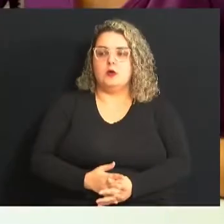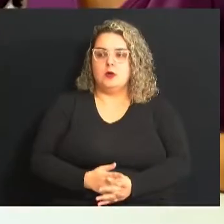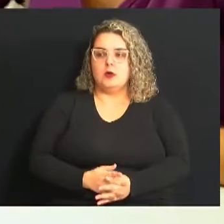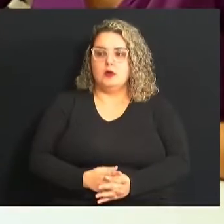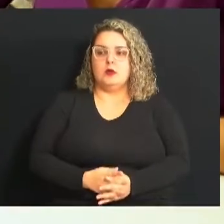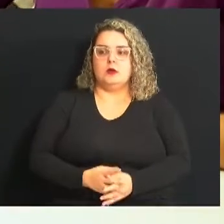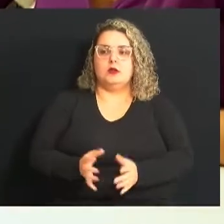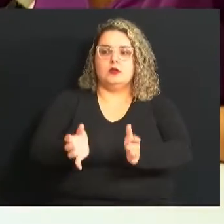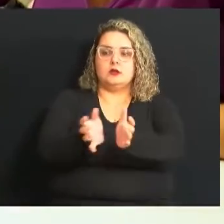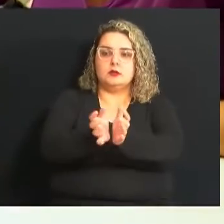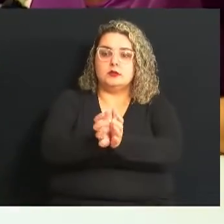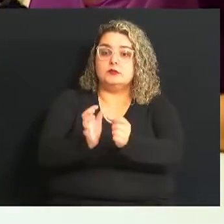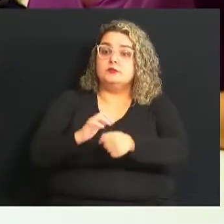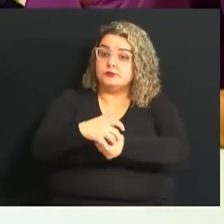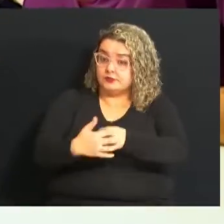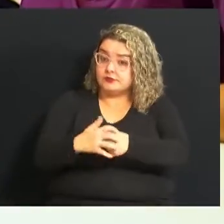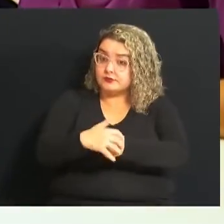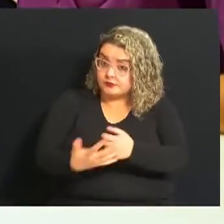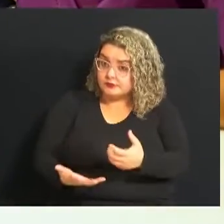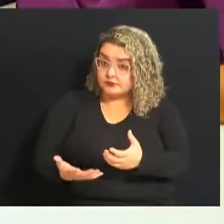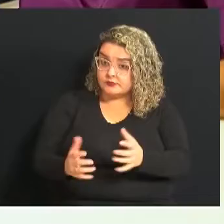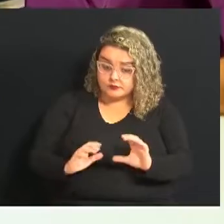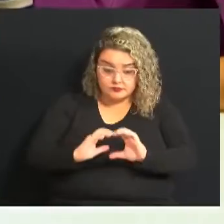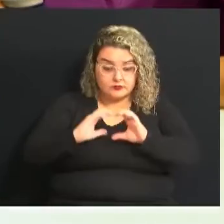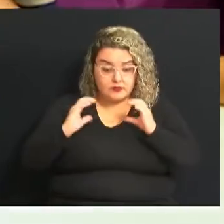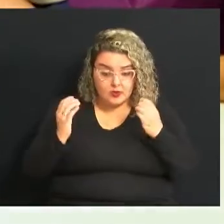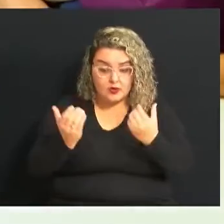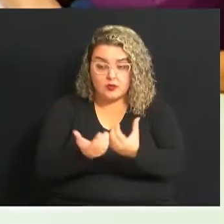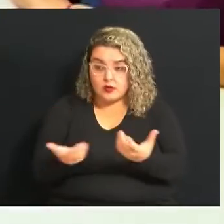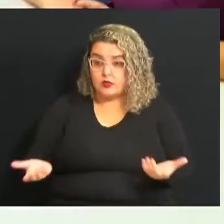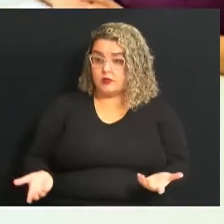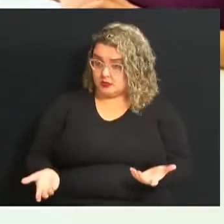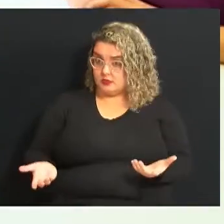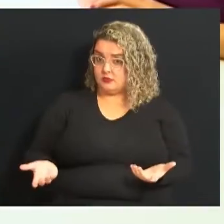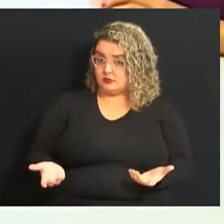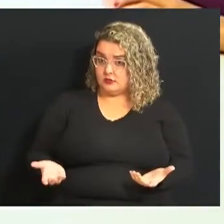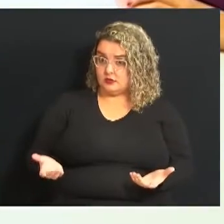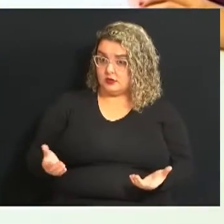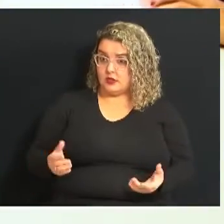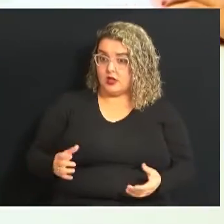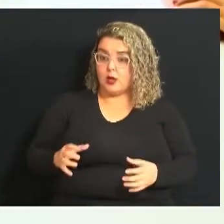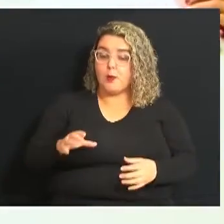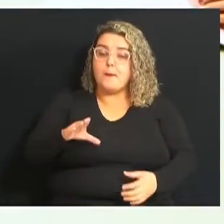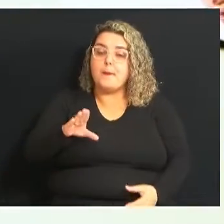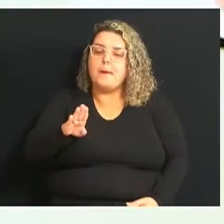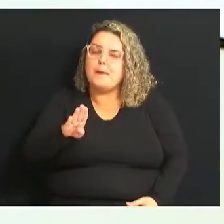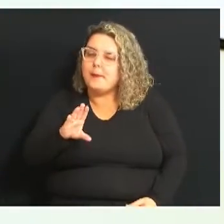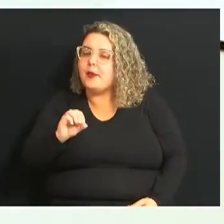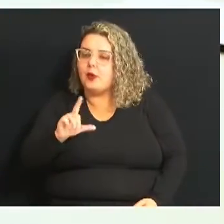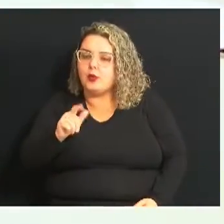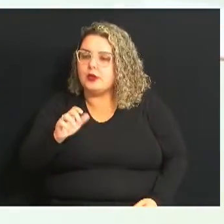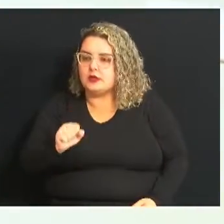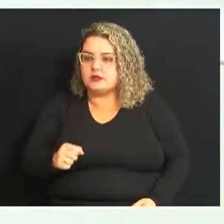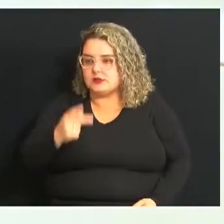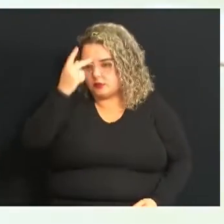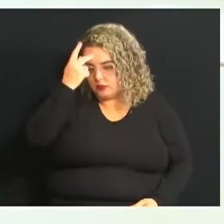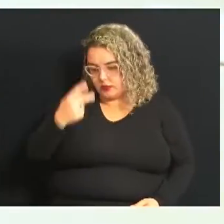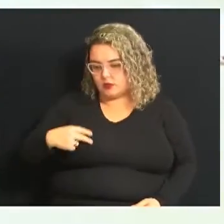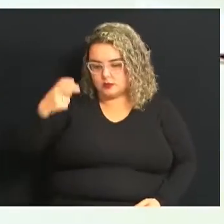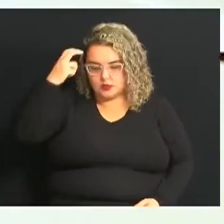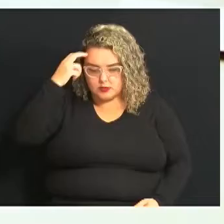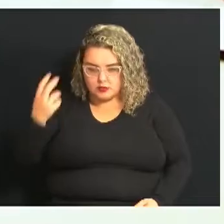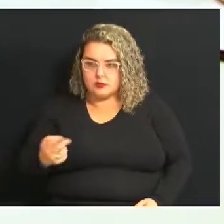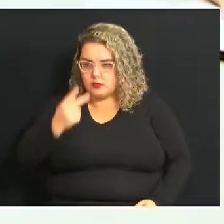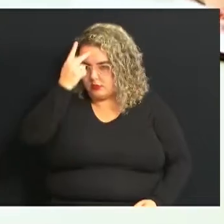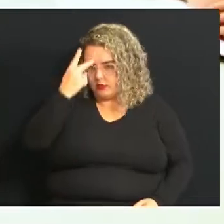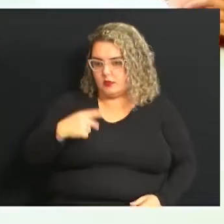grupos digitais constituem coletividades. Sem dúvida. É o que a gente chama de bolhas, né? Sem dúvida. Como se fossem suas próprias culturas, sua própria organização social.